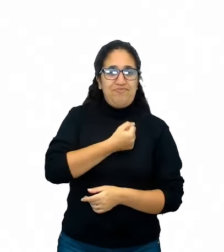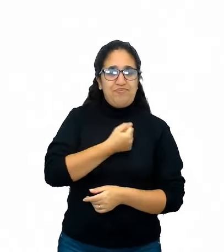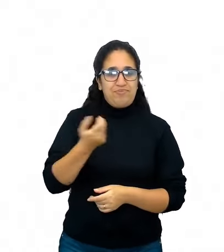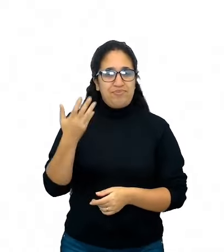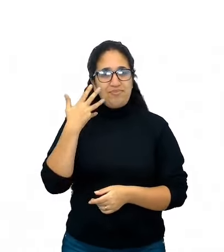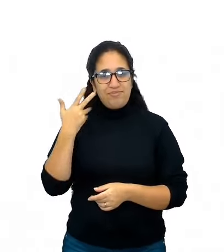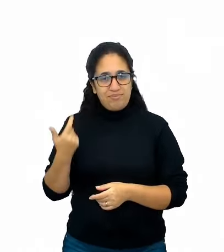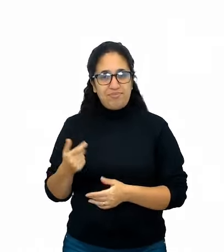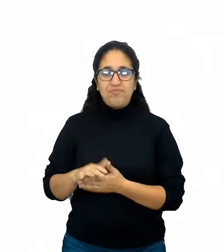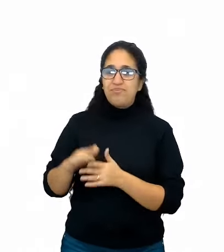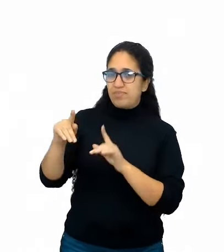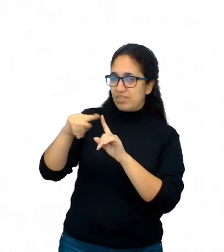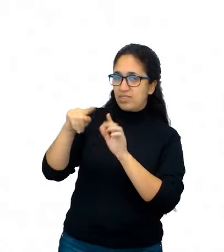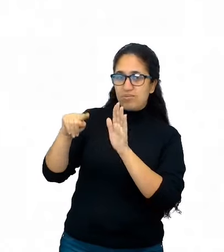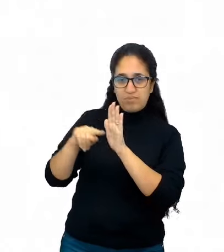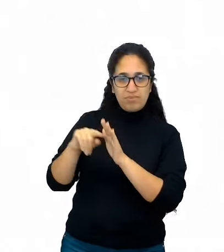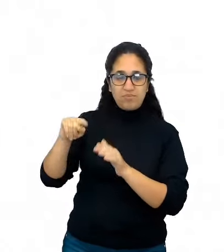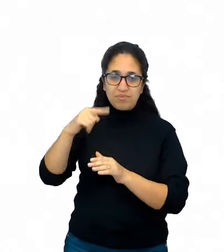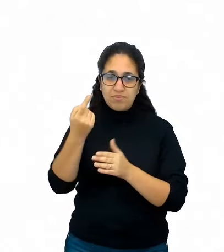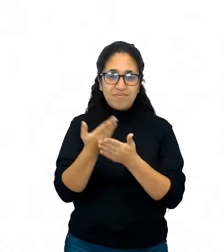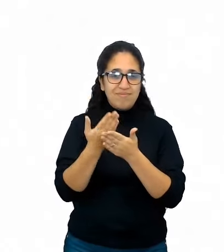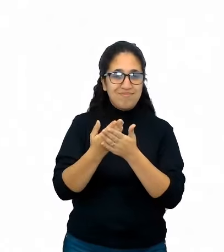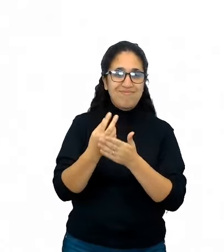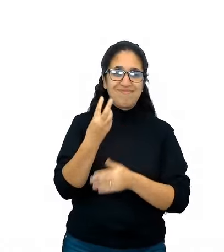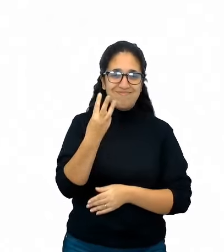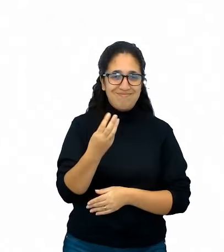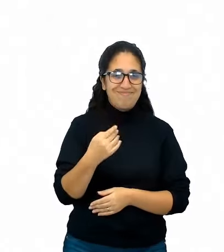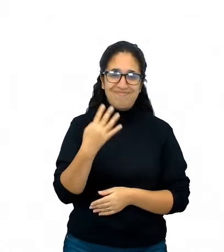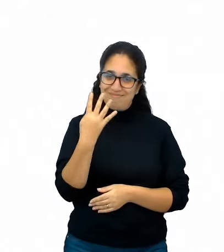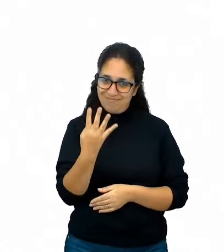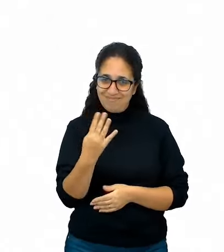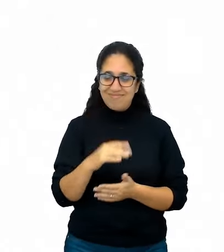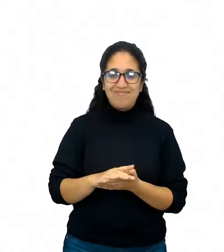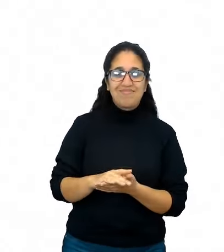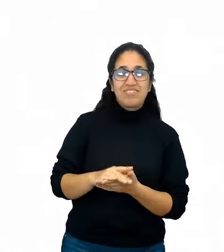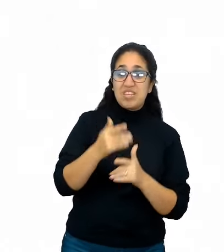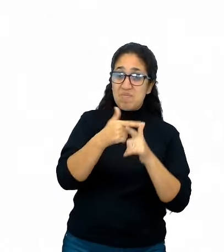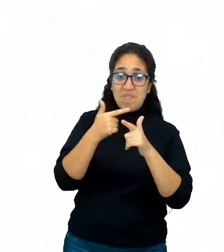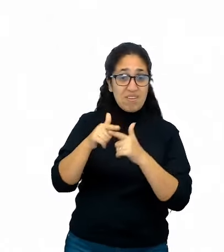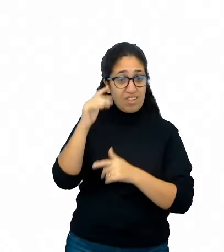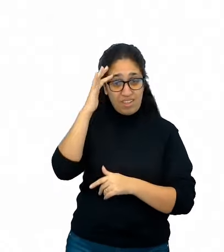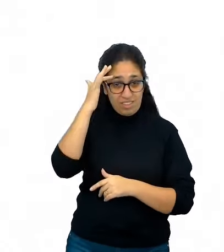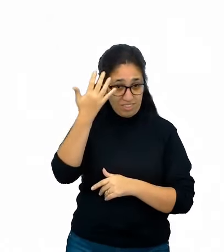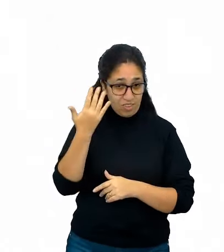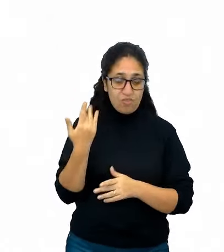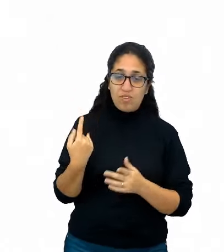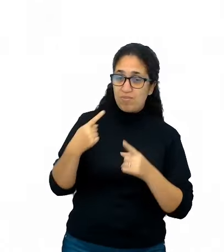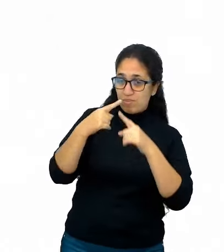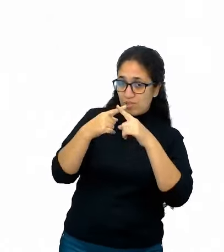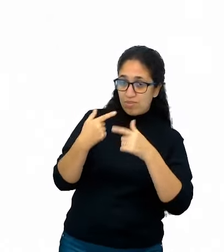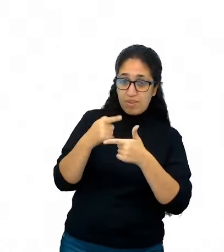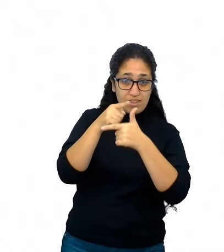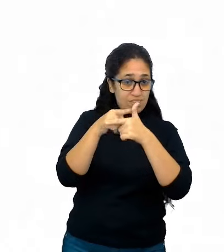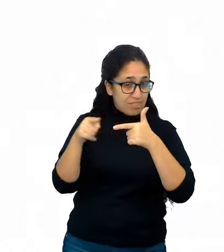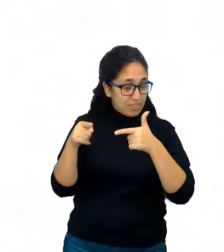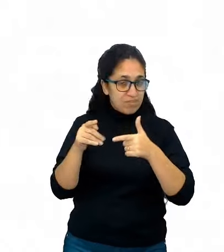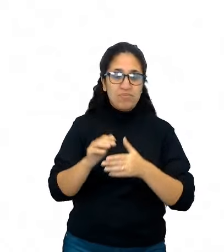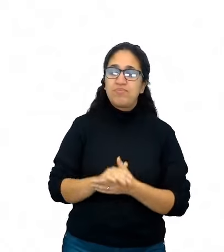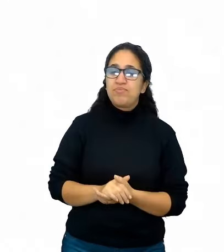naturais. As aulas 13 e 4, que é o cálculo e resolução de problemas, multiplicação e